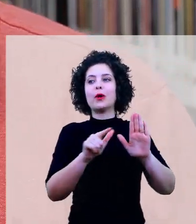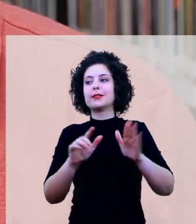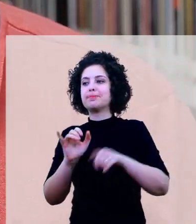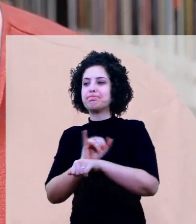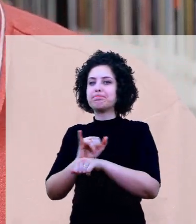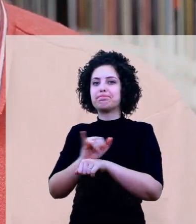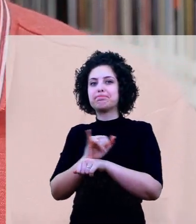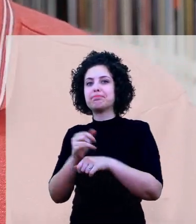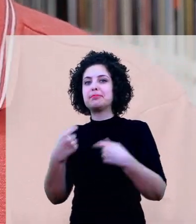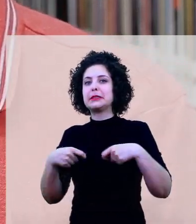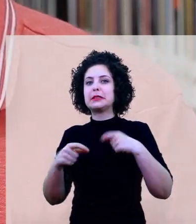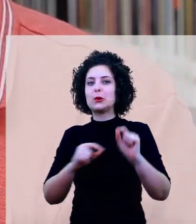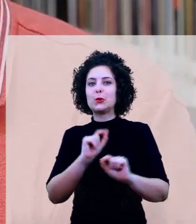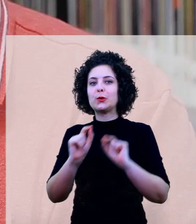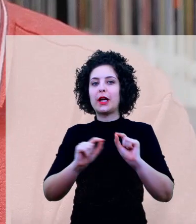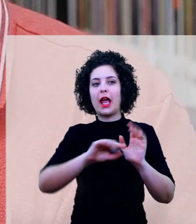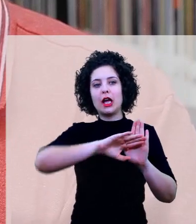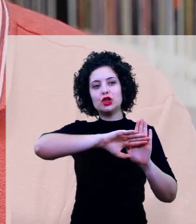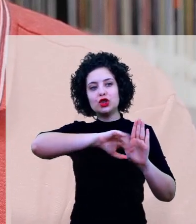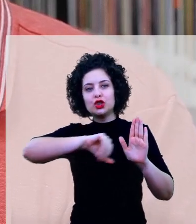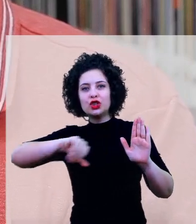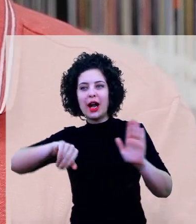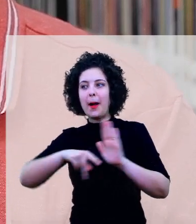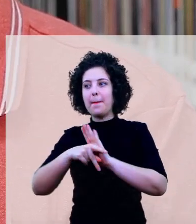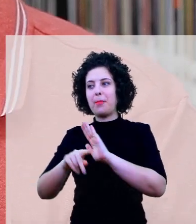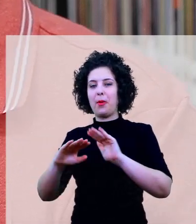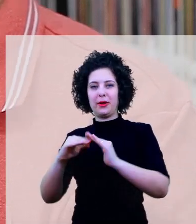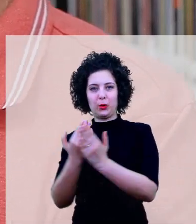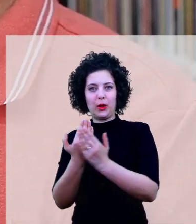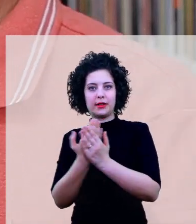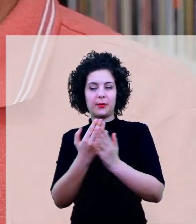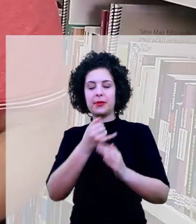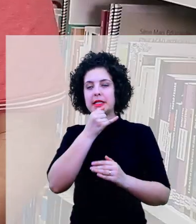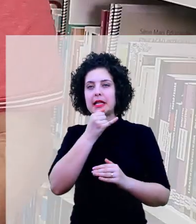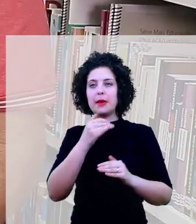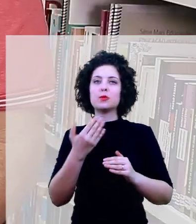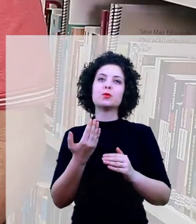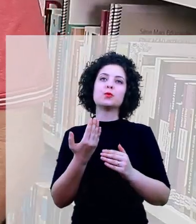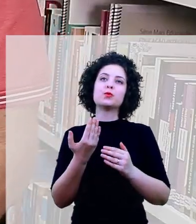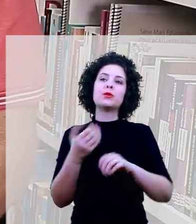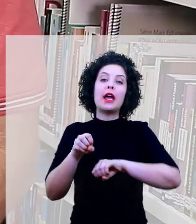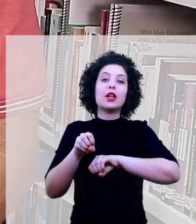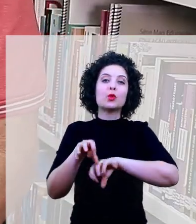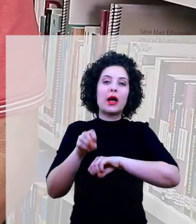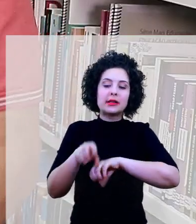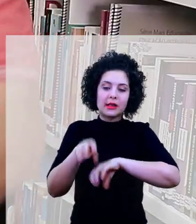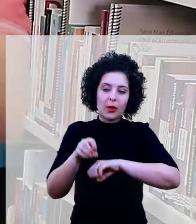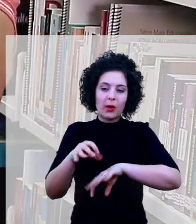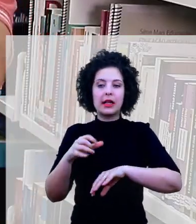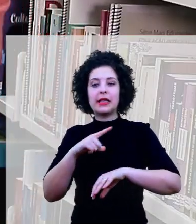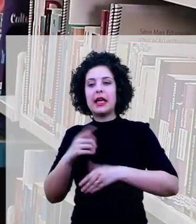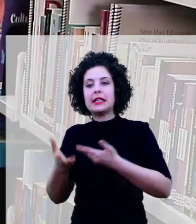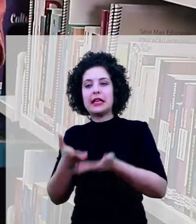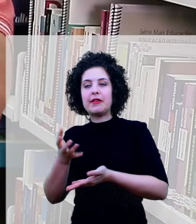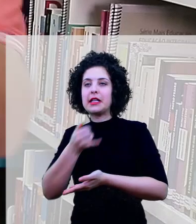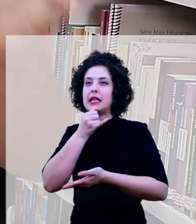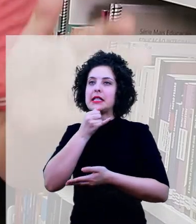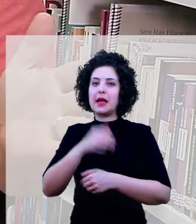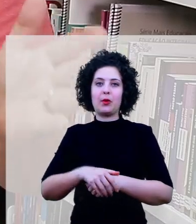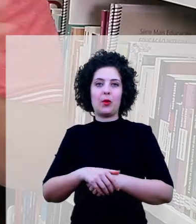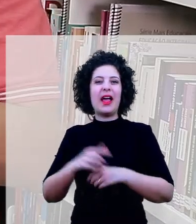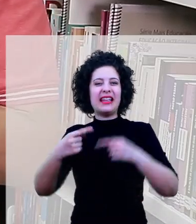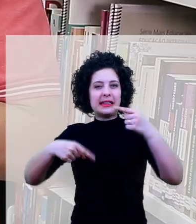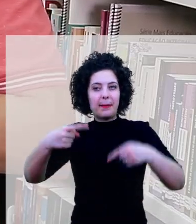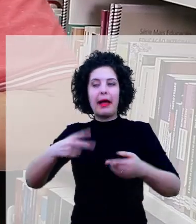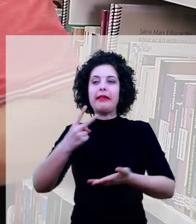também tradicional de retirar recursos da educação. Porque veja, se eu tenho um determinado serviço, vou pegar um exemplo que é onde esse